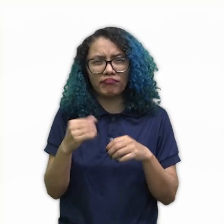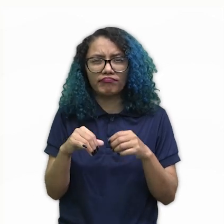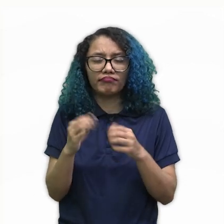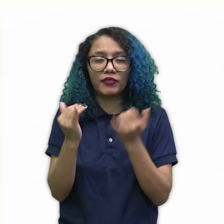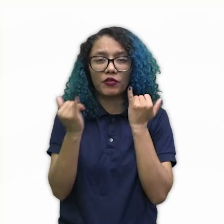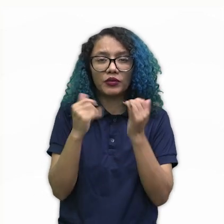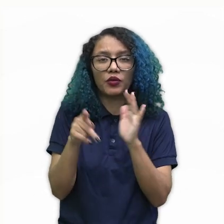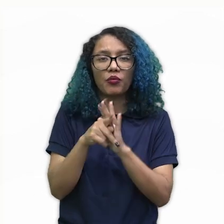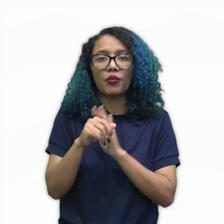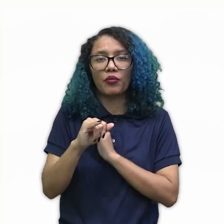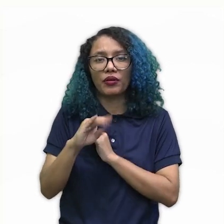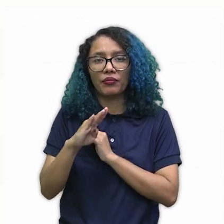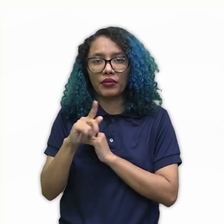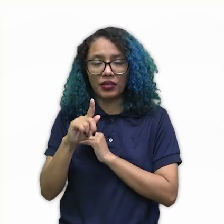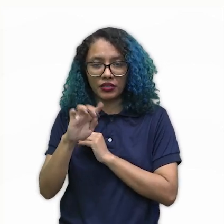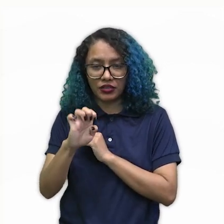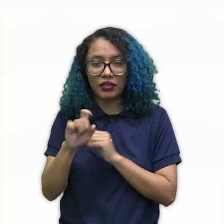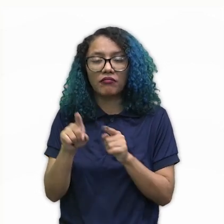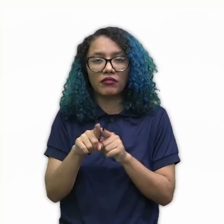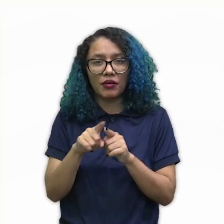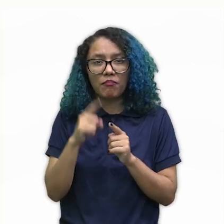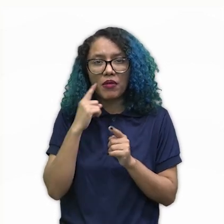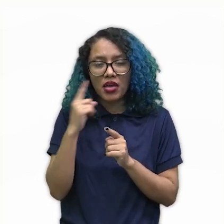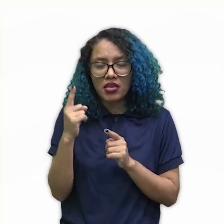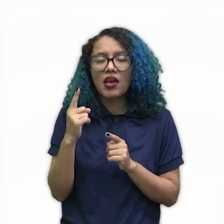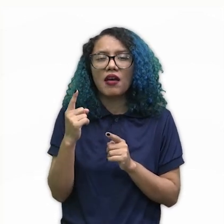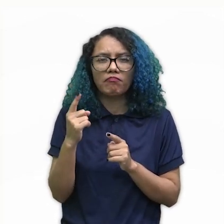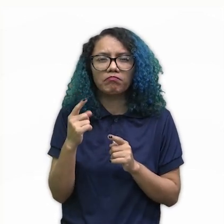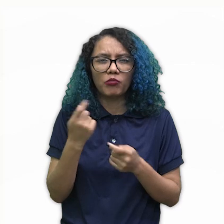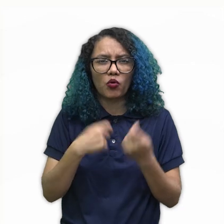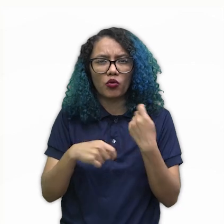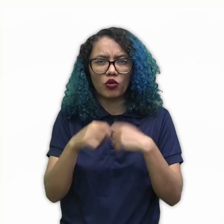10 maiores economias do mundo,